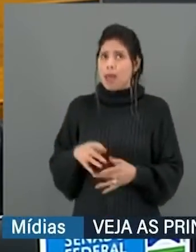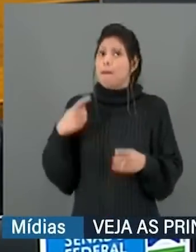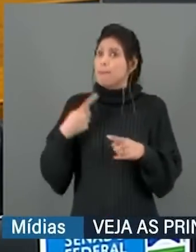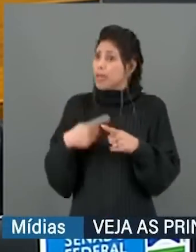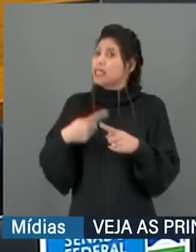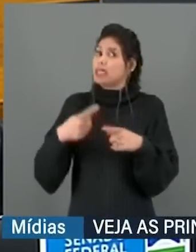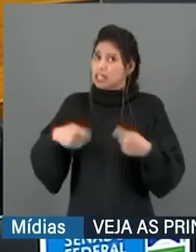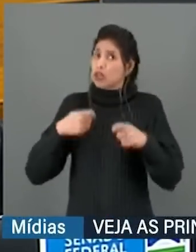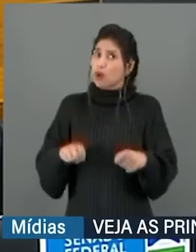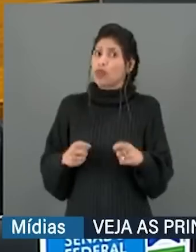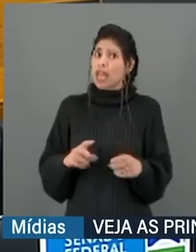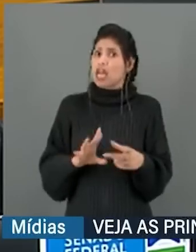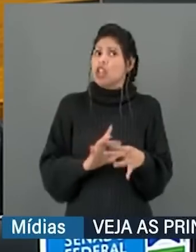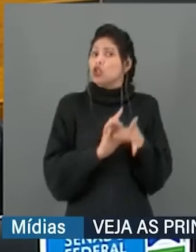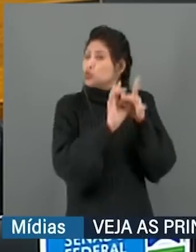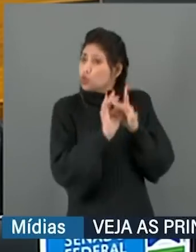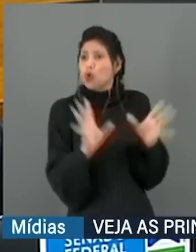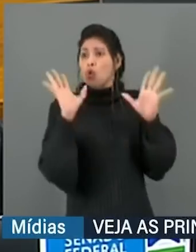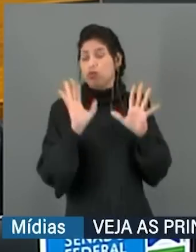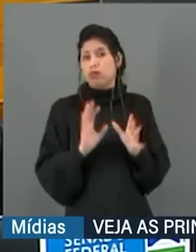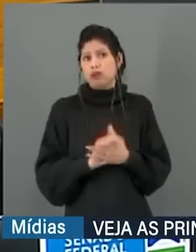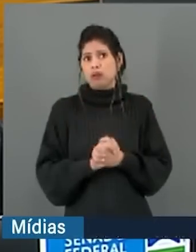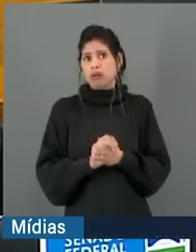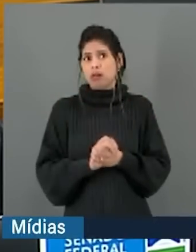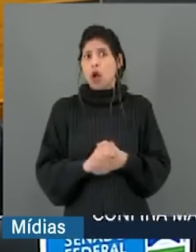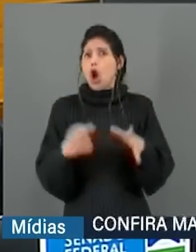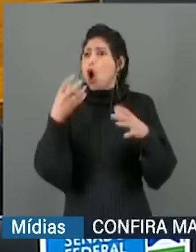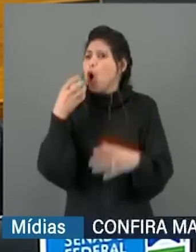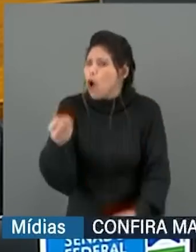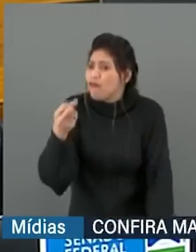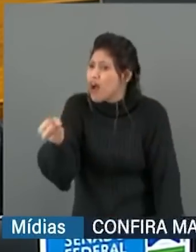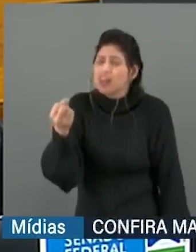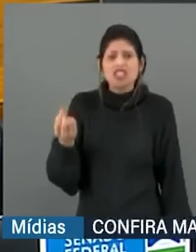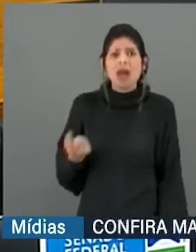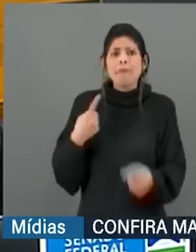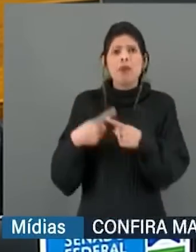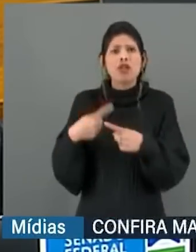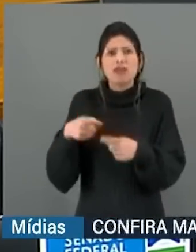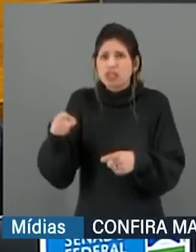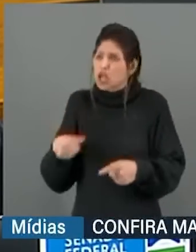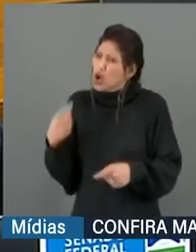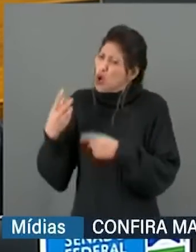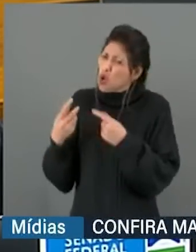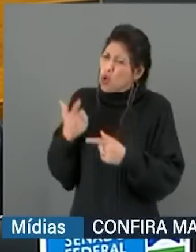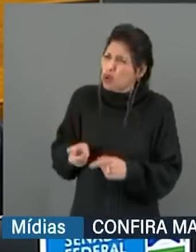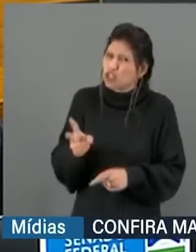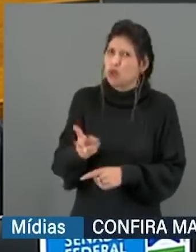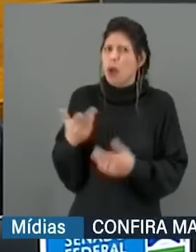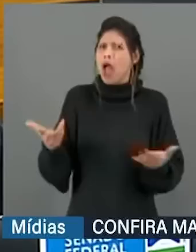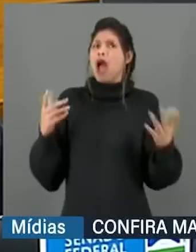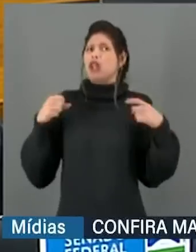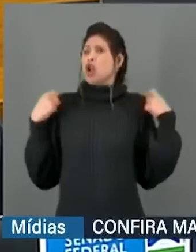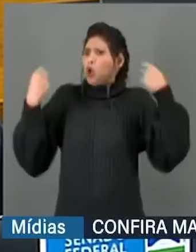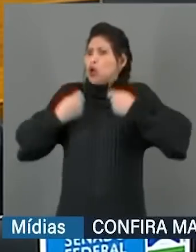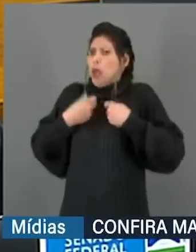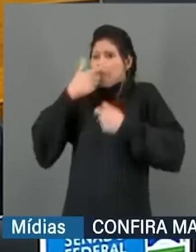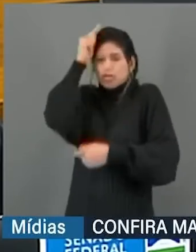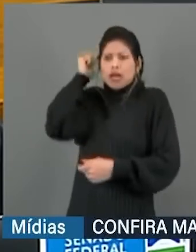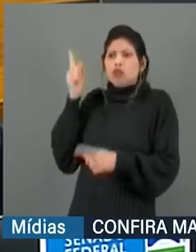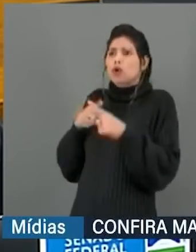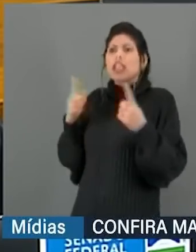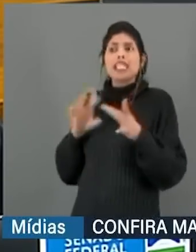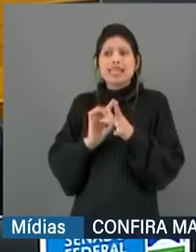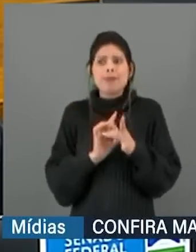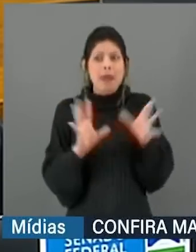É covardia fazer isso com ele. Vamos todo mundo aqui a pedir um requerimento, que pedir ao Ministério da Justiça, ao Alexandre Moraes, que solte o unânime. Agora que o